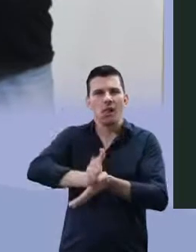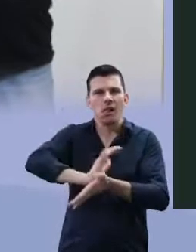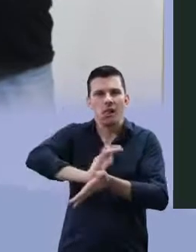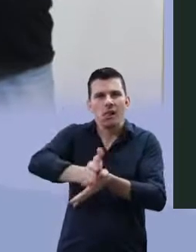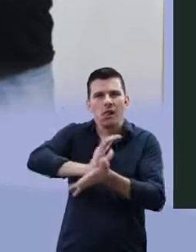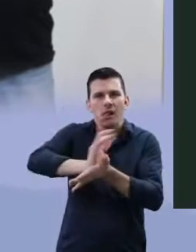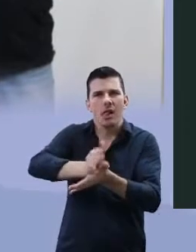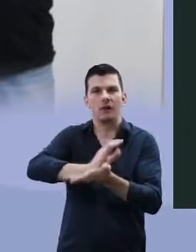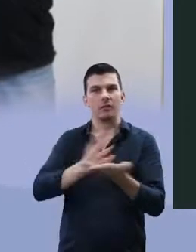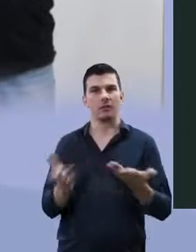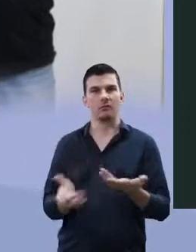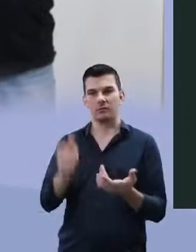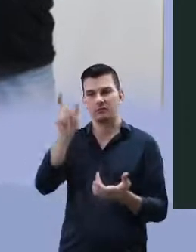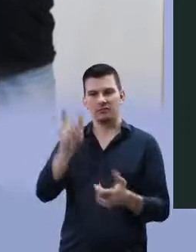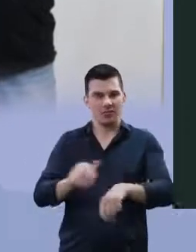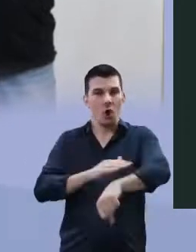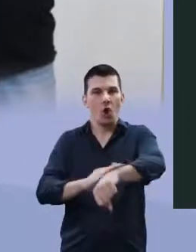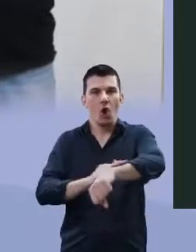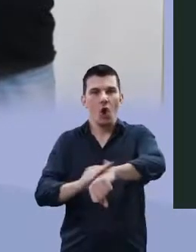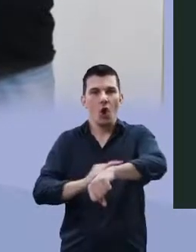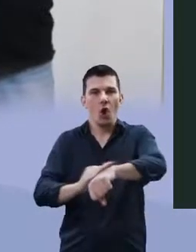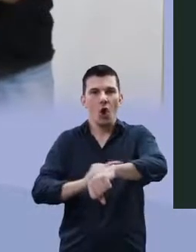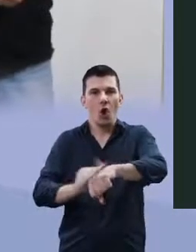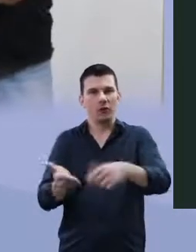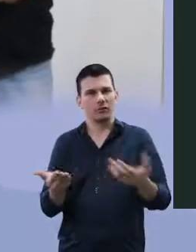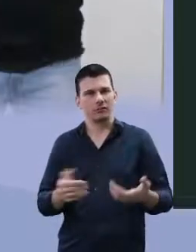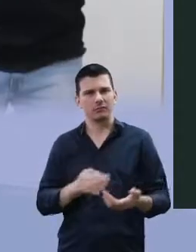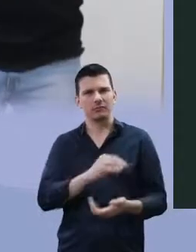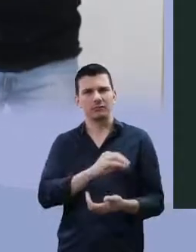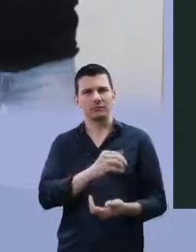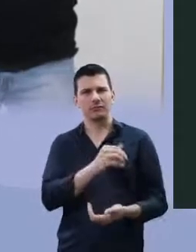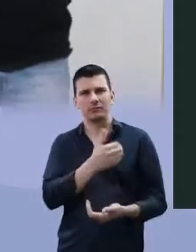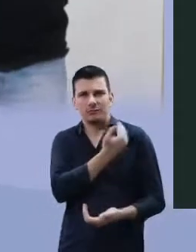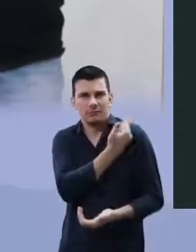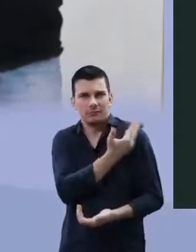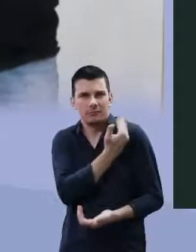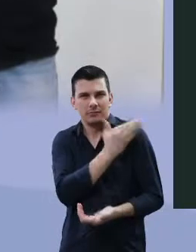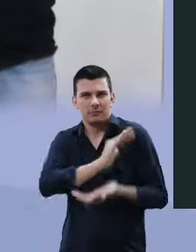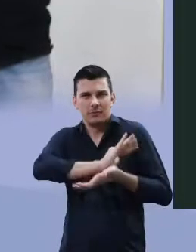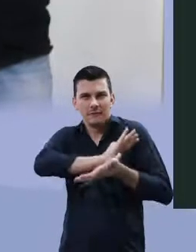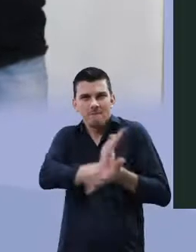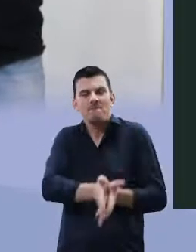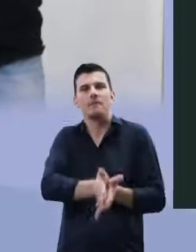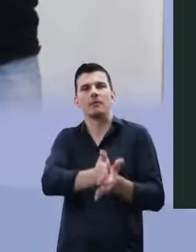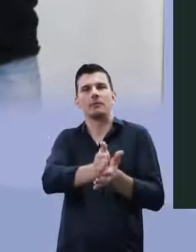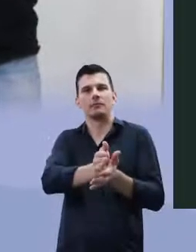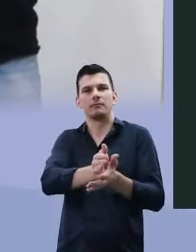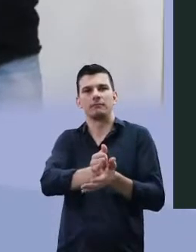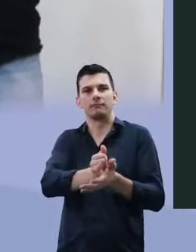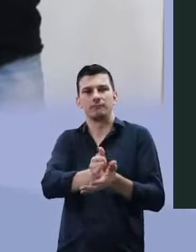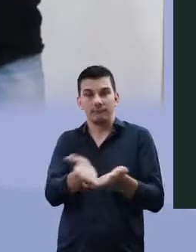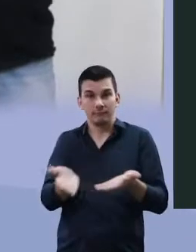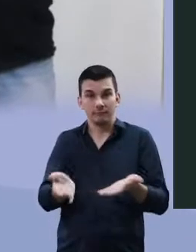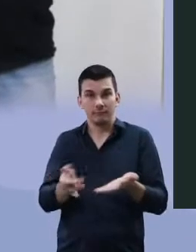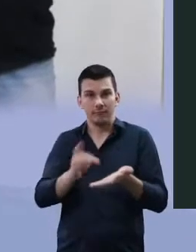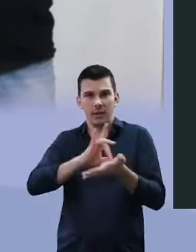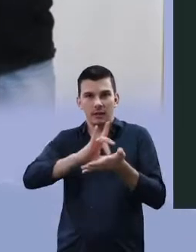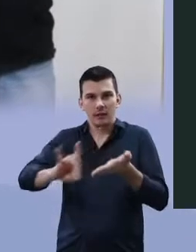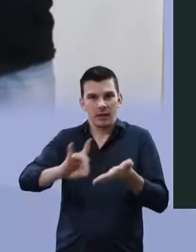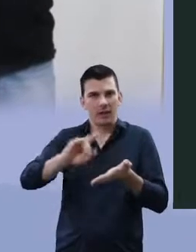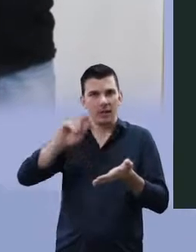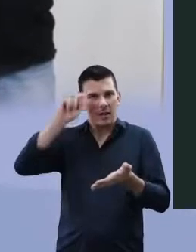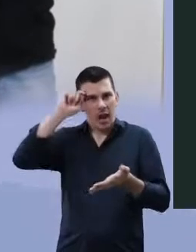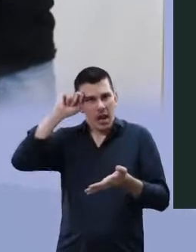discurso racista sempre desqualificou o indivíduo pela cor da pele. Mais próximo da gente é o racismo contra